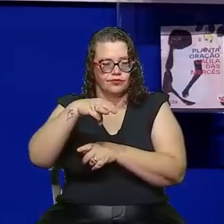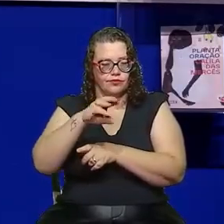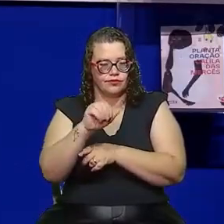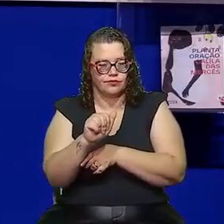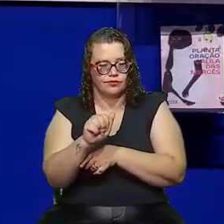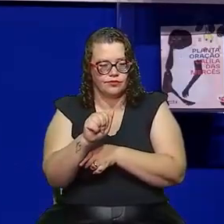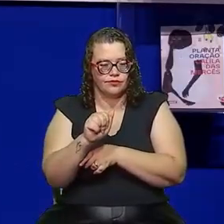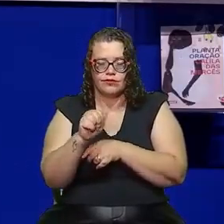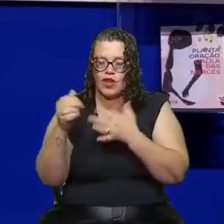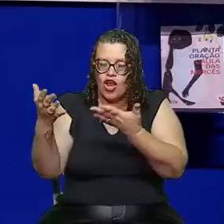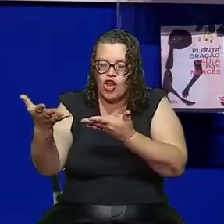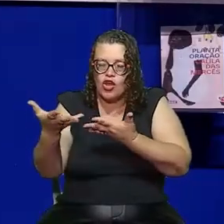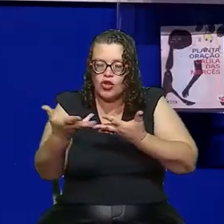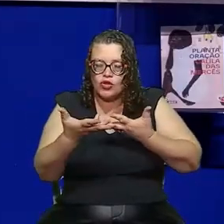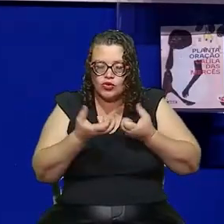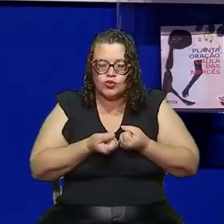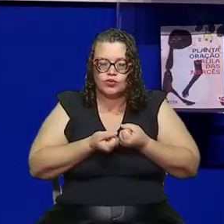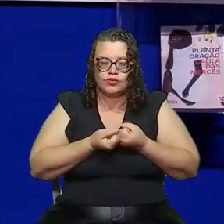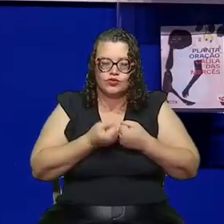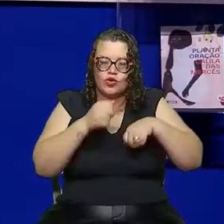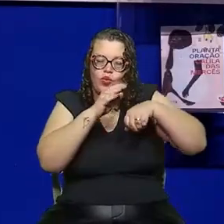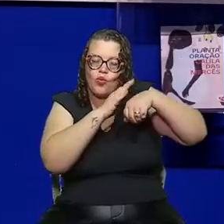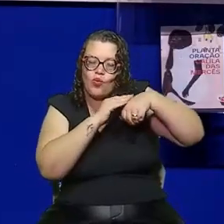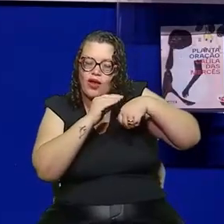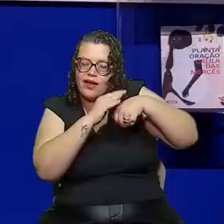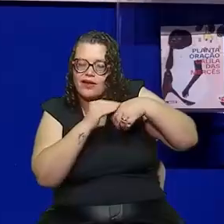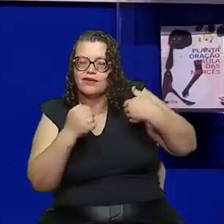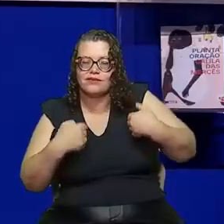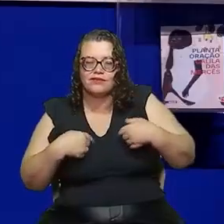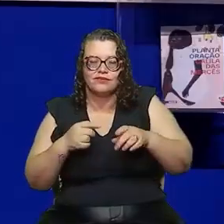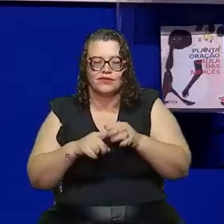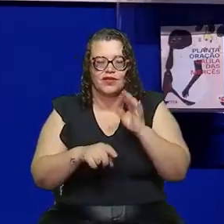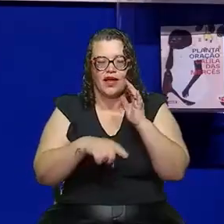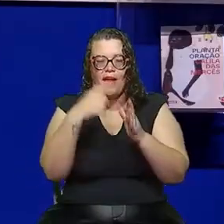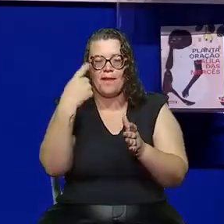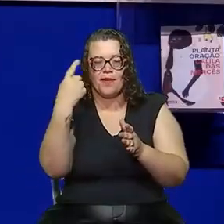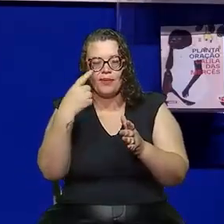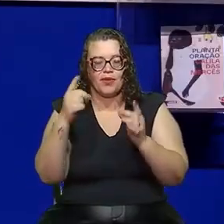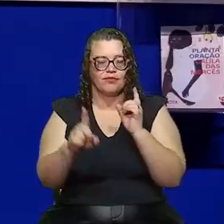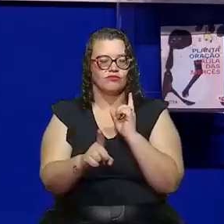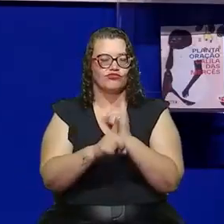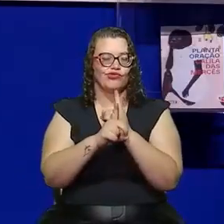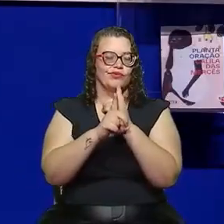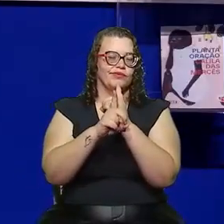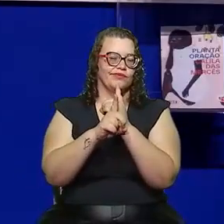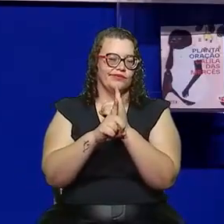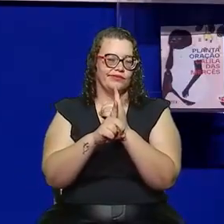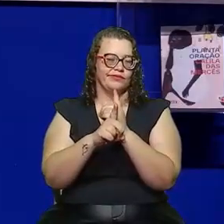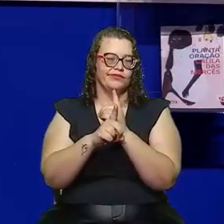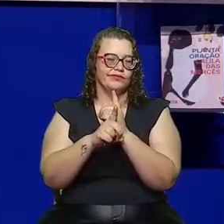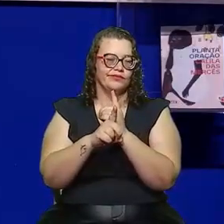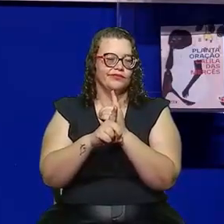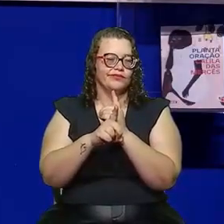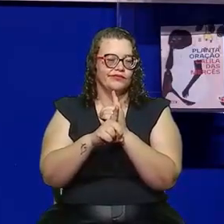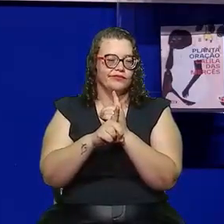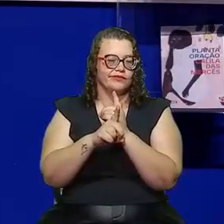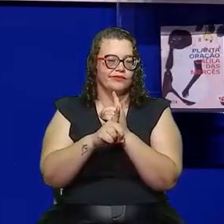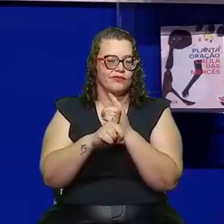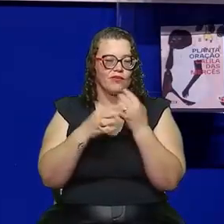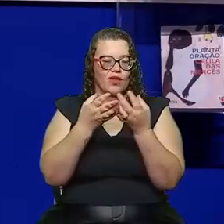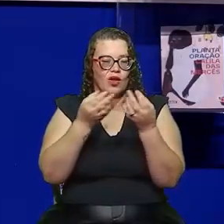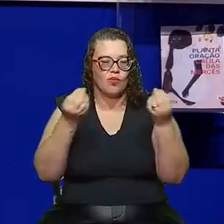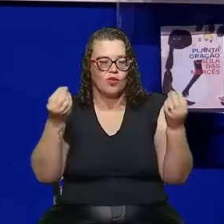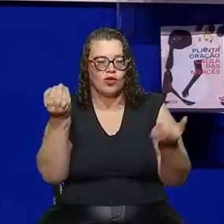que me recepcionou com muito carinho, assim, desde a primeira vez que a gente se encontrou, muito